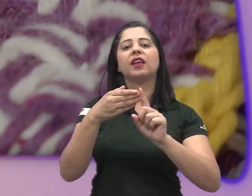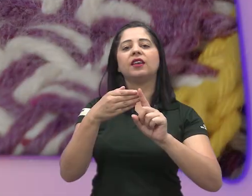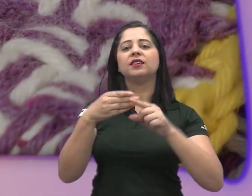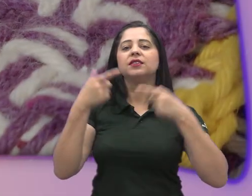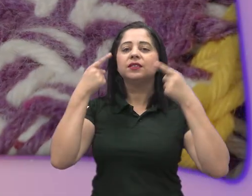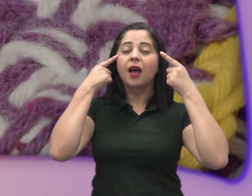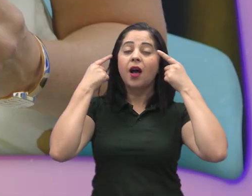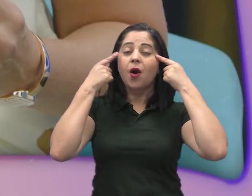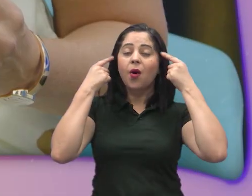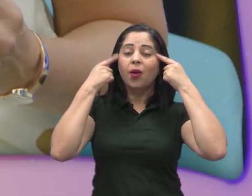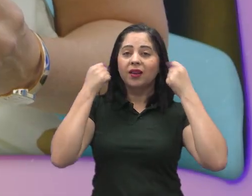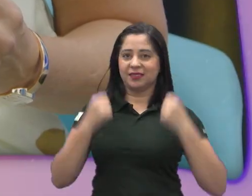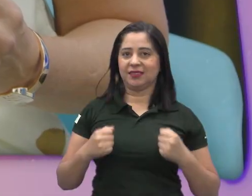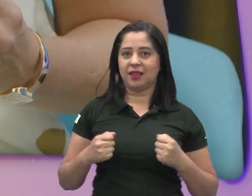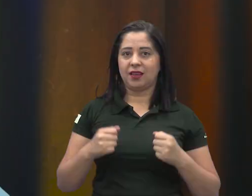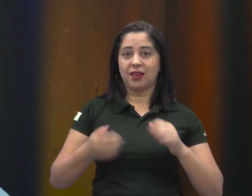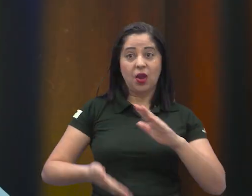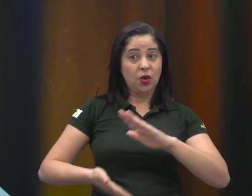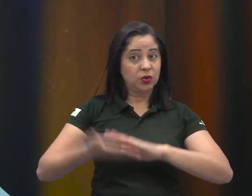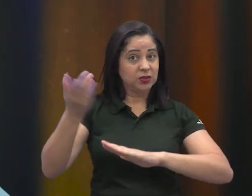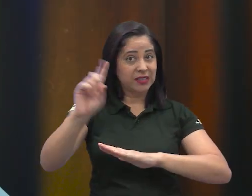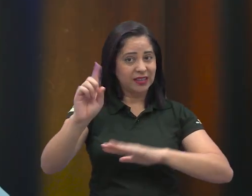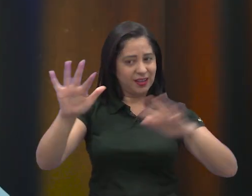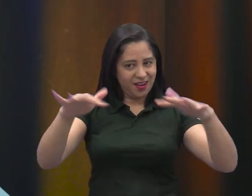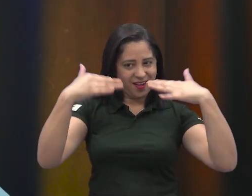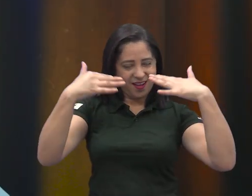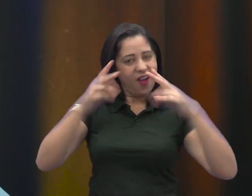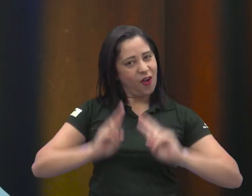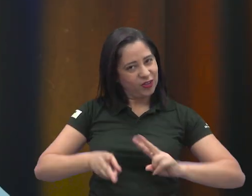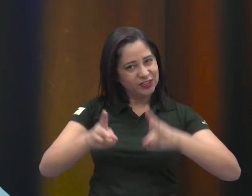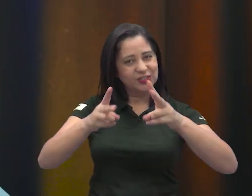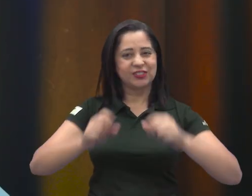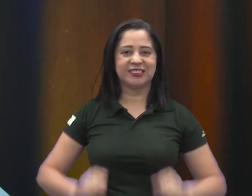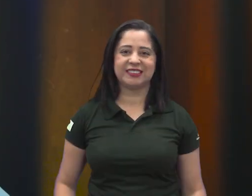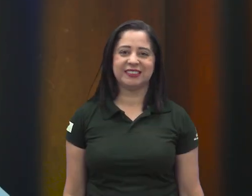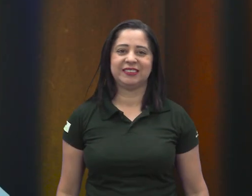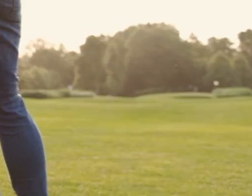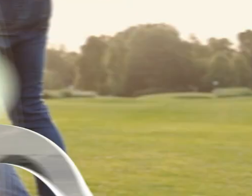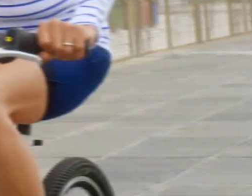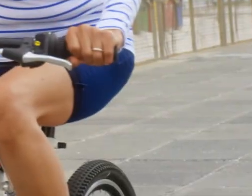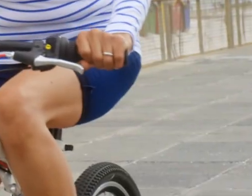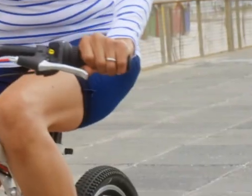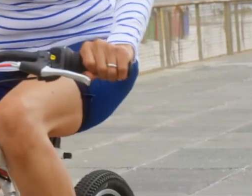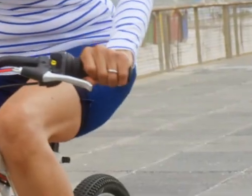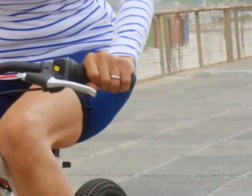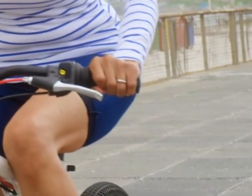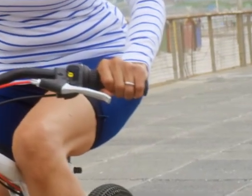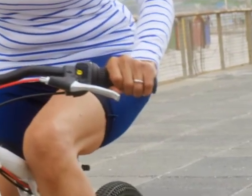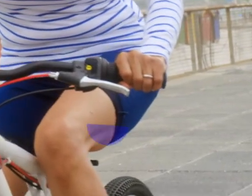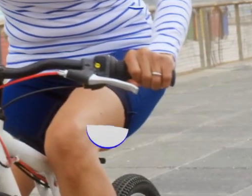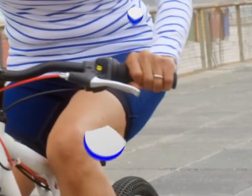latinas para dar forma ao tecido. Fica com a gente que já já voltamos.